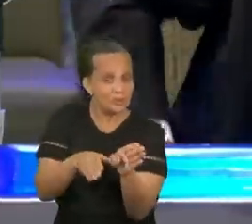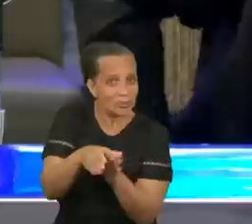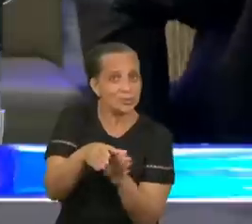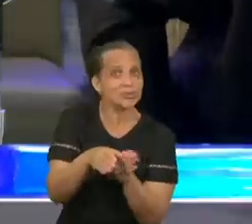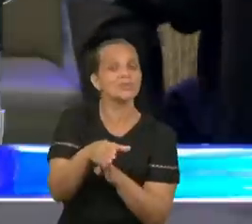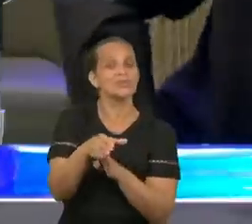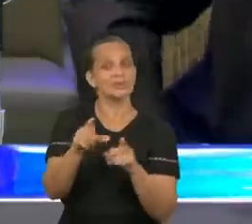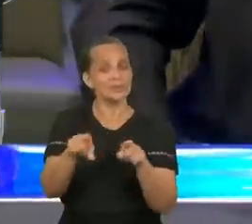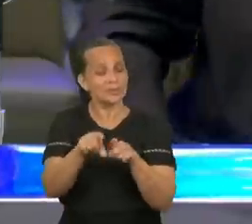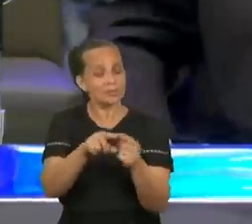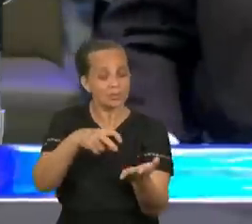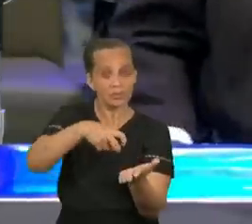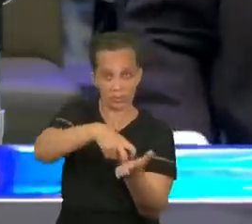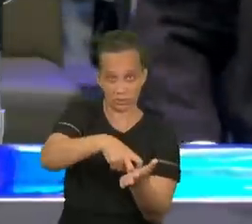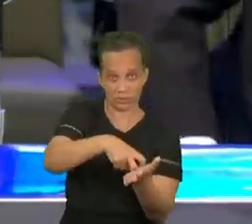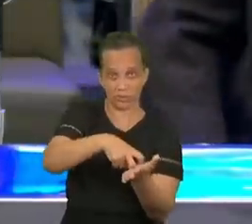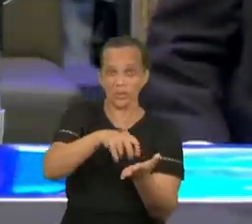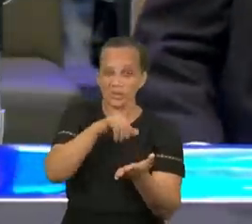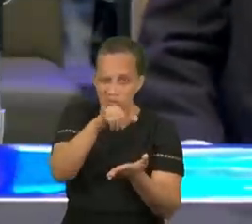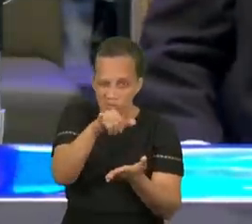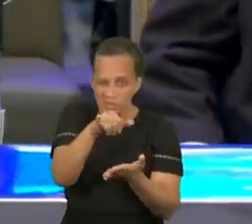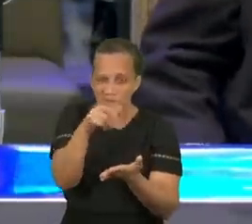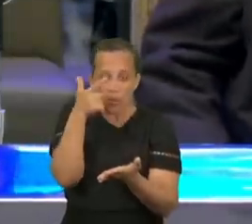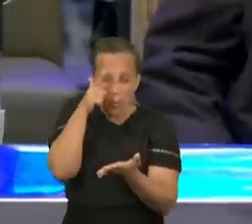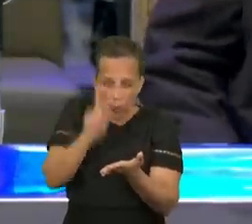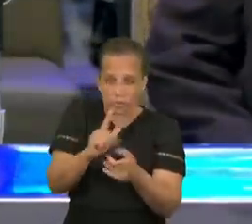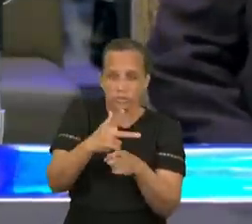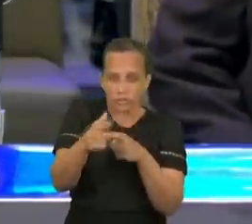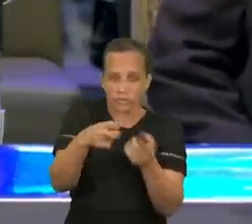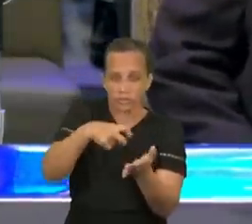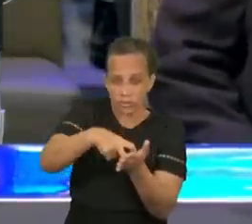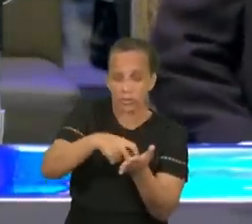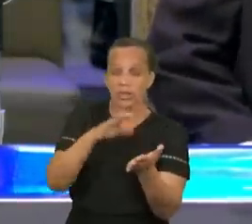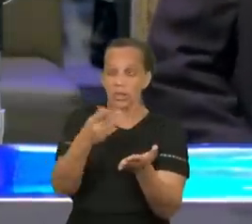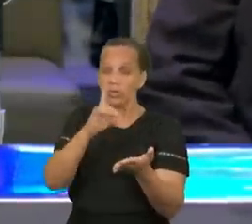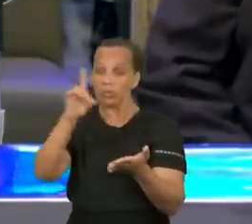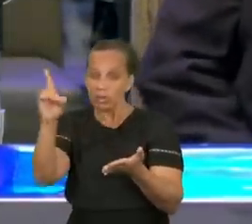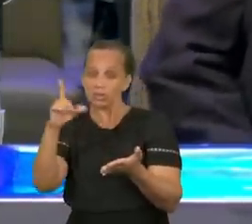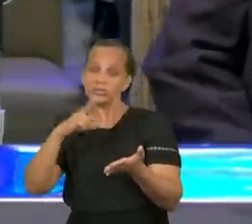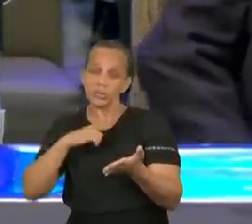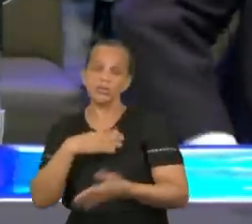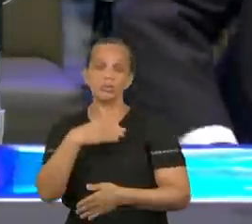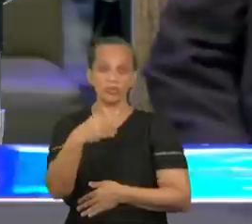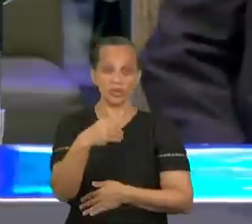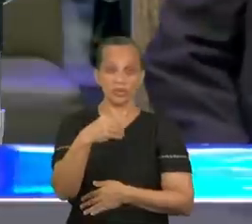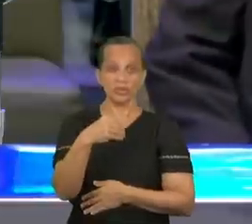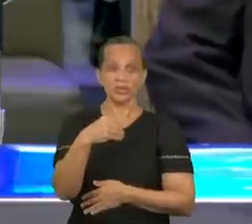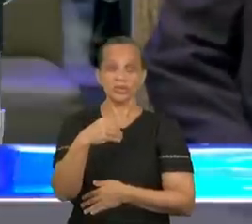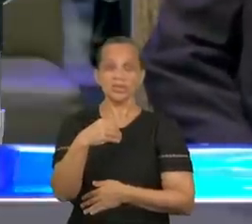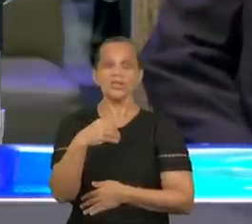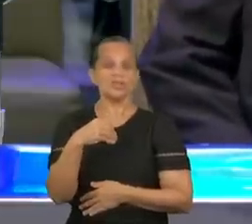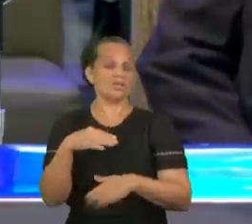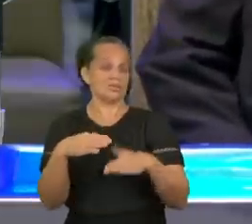filho se suportais a correção Deus nos trata como filhos se suportais a correção